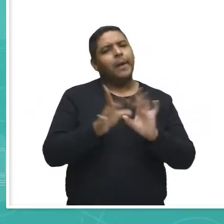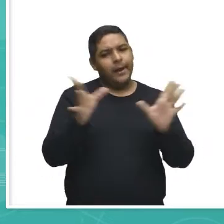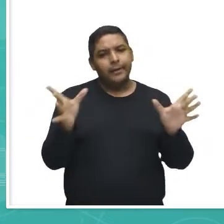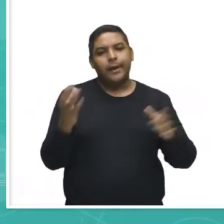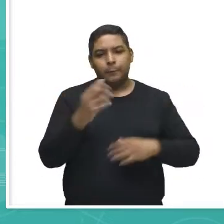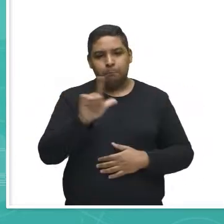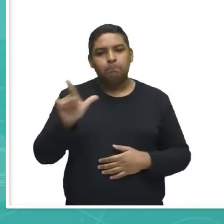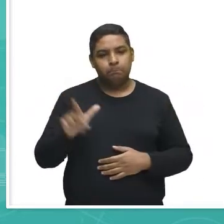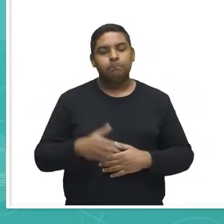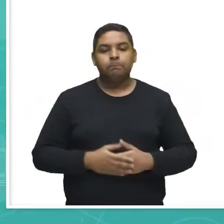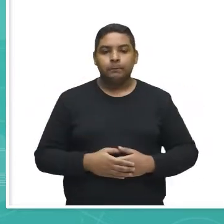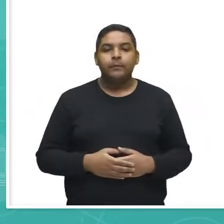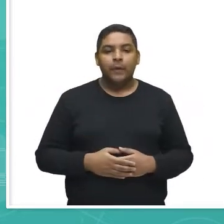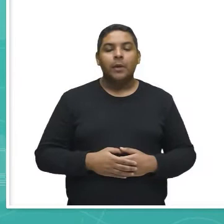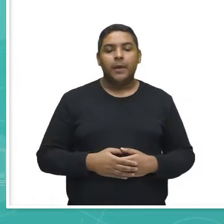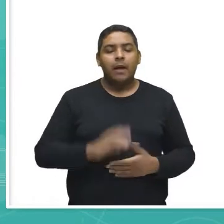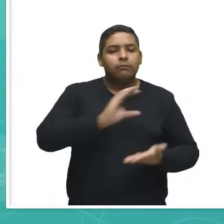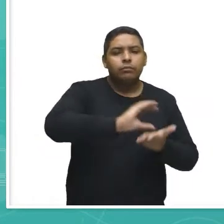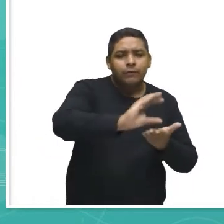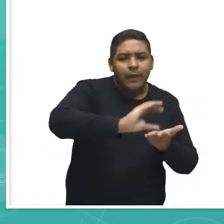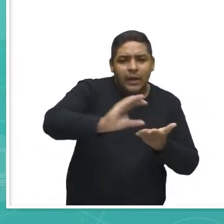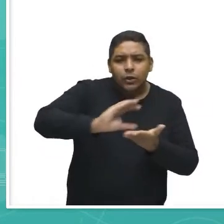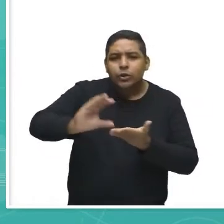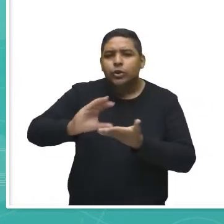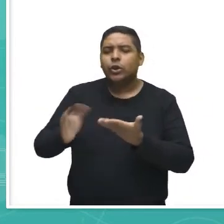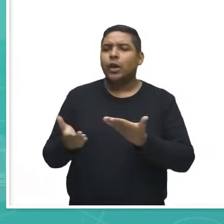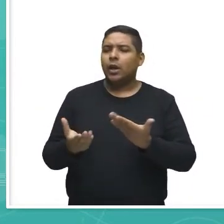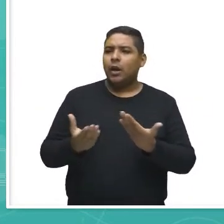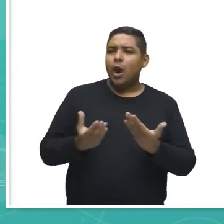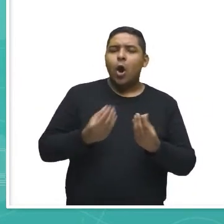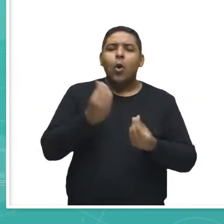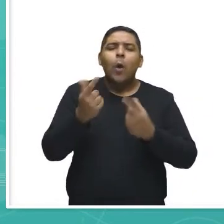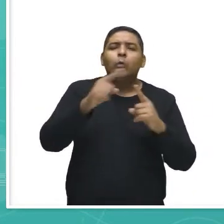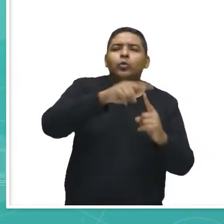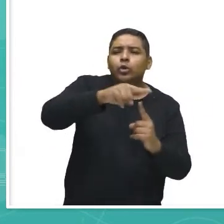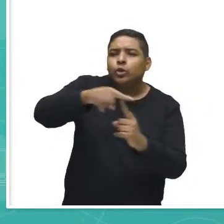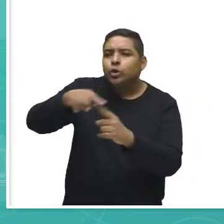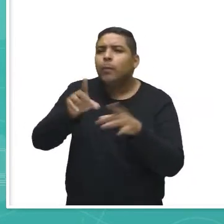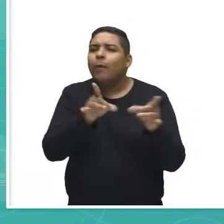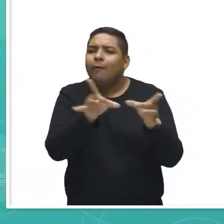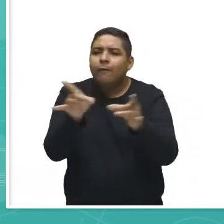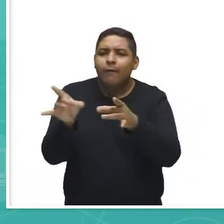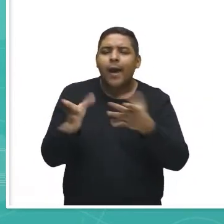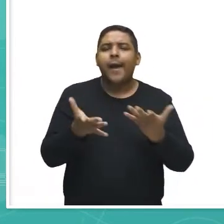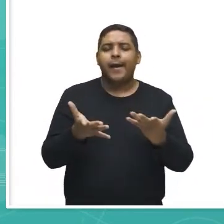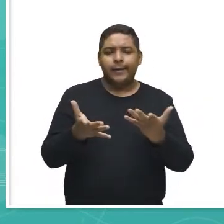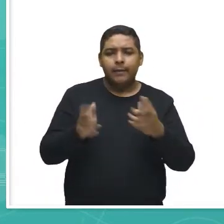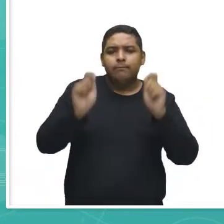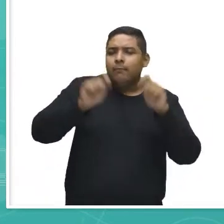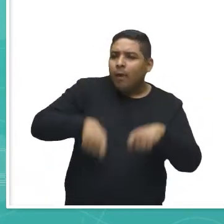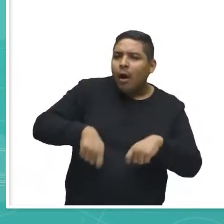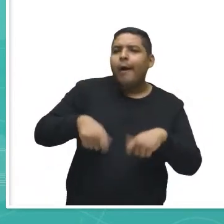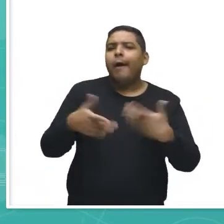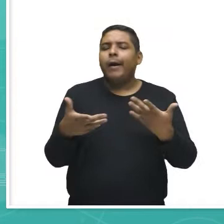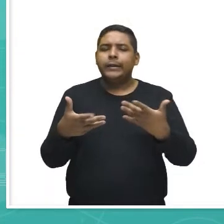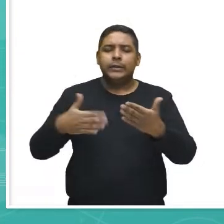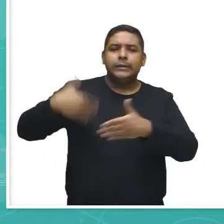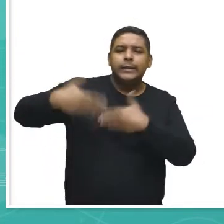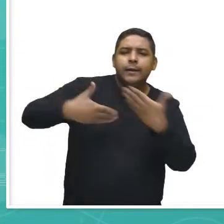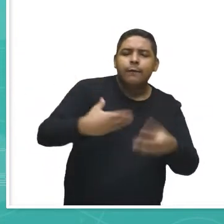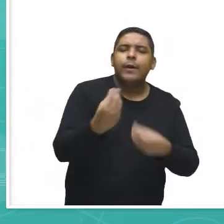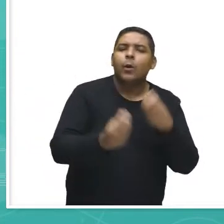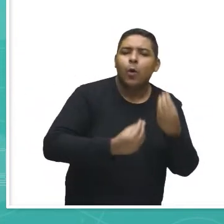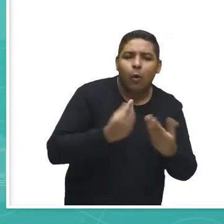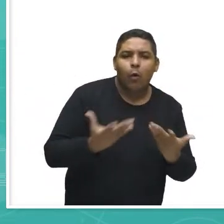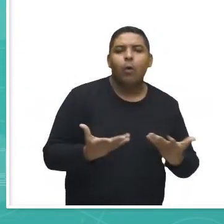Para empreender nos negócios, para verificar o que é que ele vai fazer, o que é que ele não pode fazer, o que é que ele pode se, como é que ele pode se desenvolver, tá?